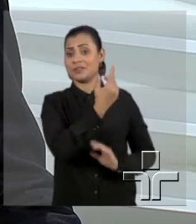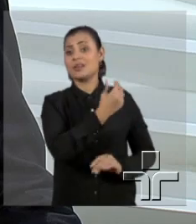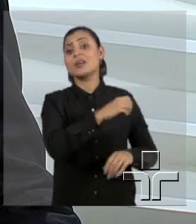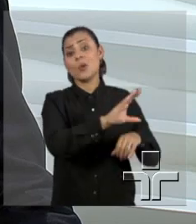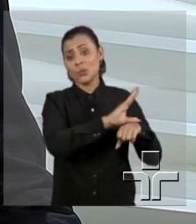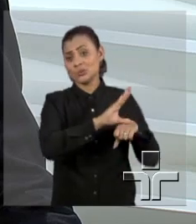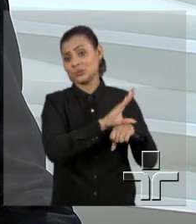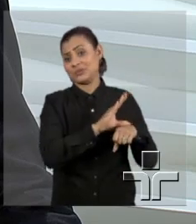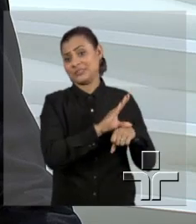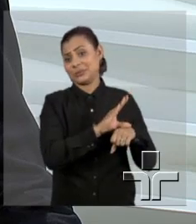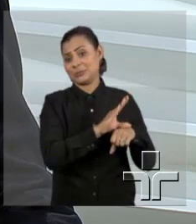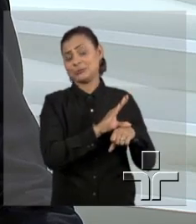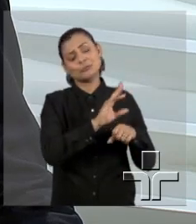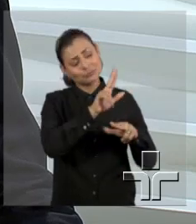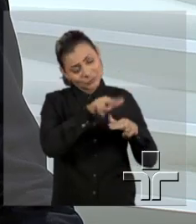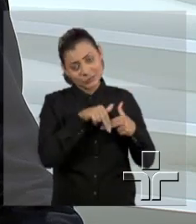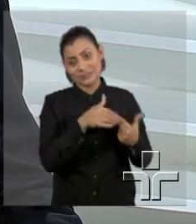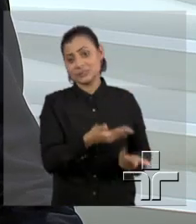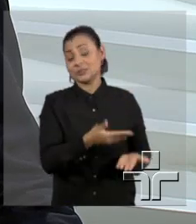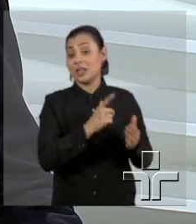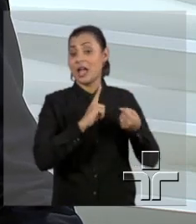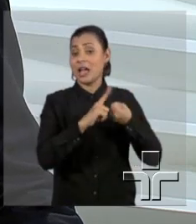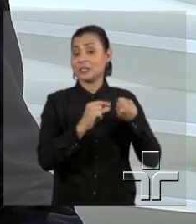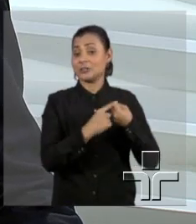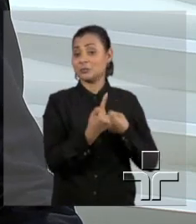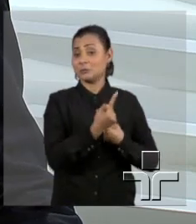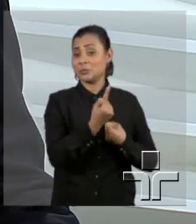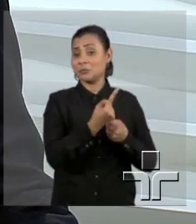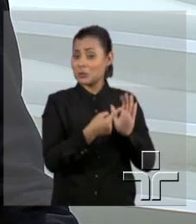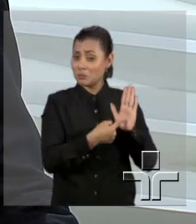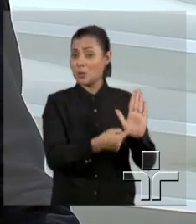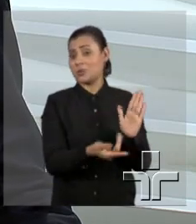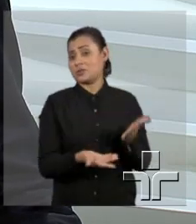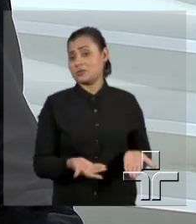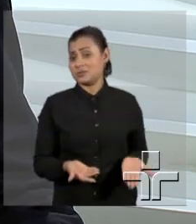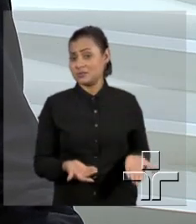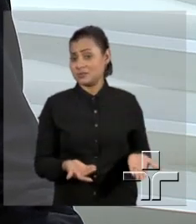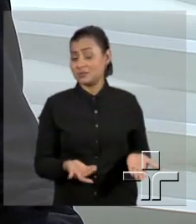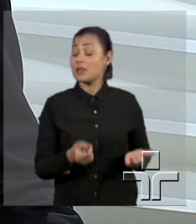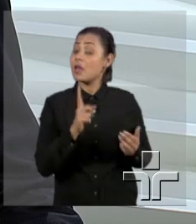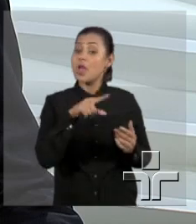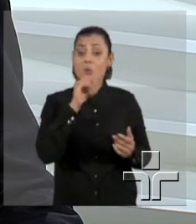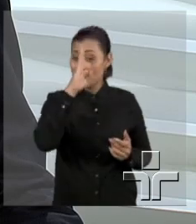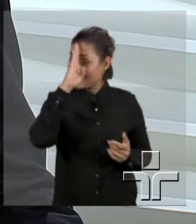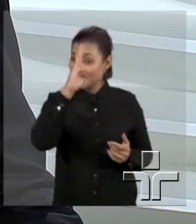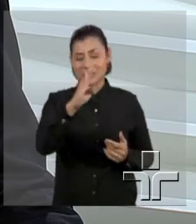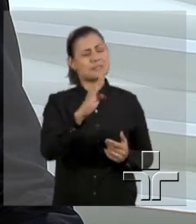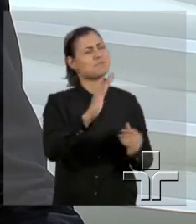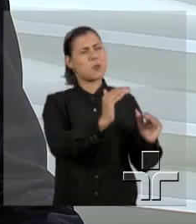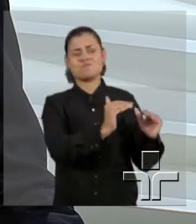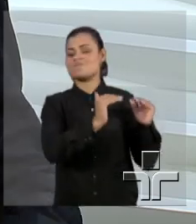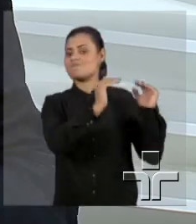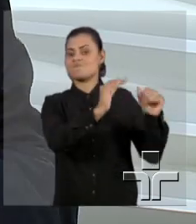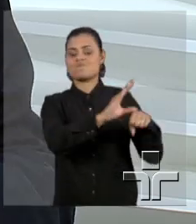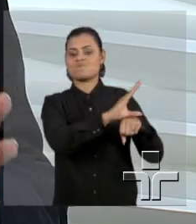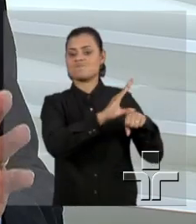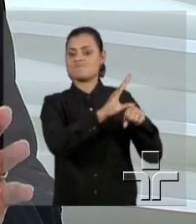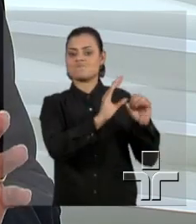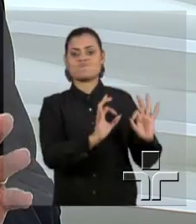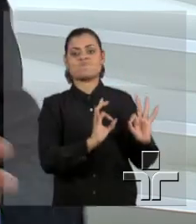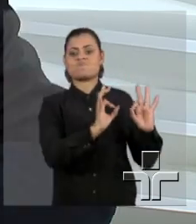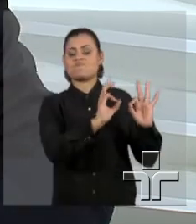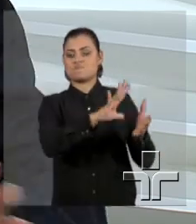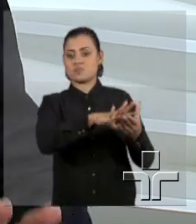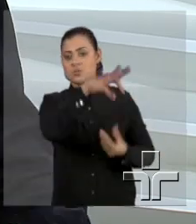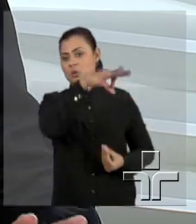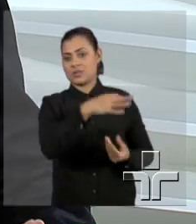de Estado Democrático de Direito, ali no artigo 1º dela, a Constituição, é o princípio dos princípios, né? O continente